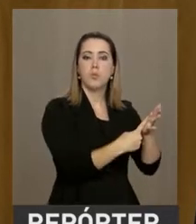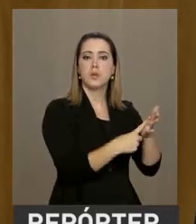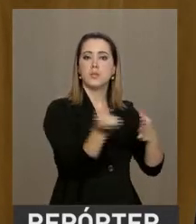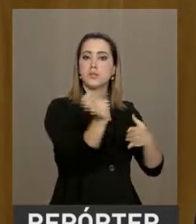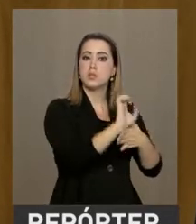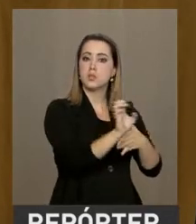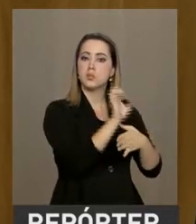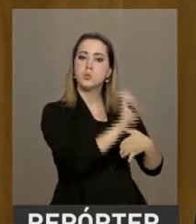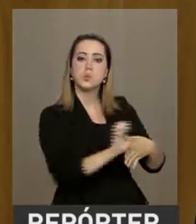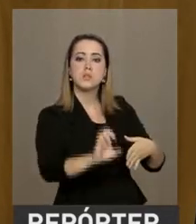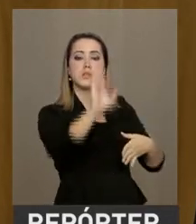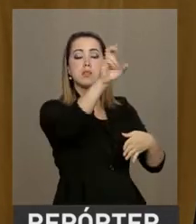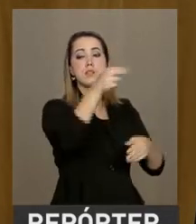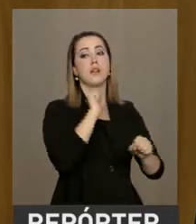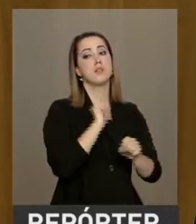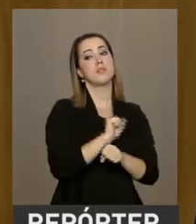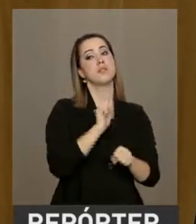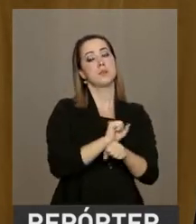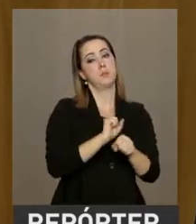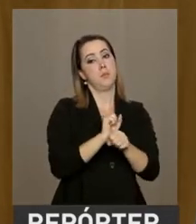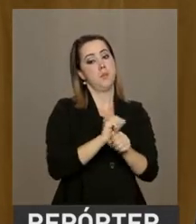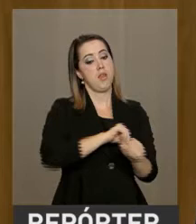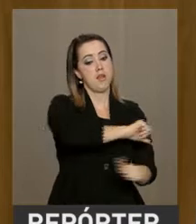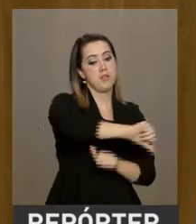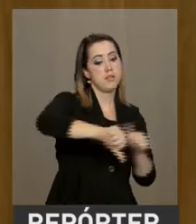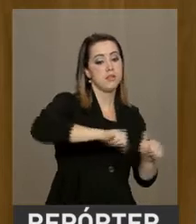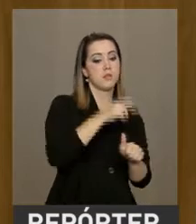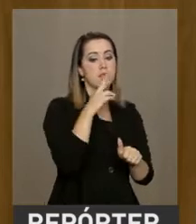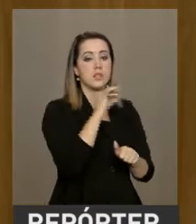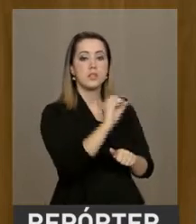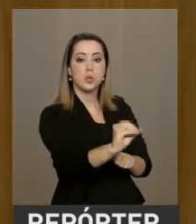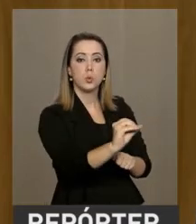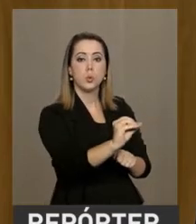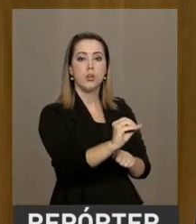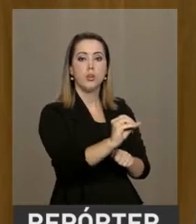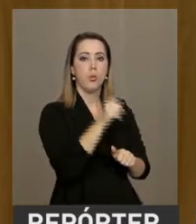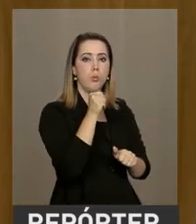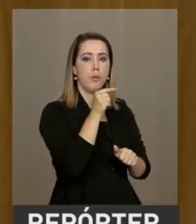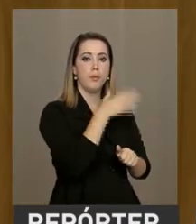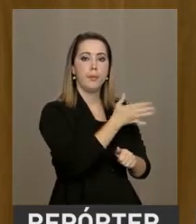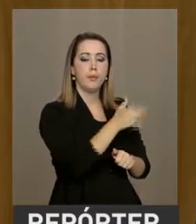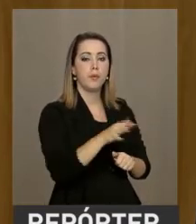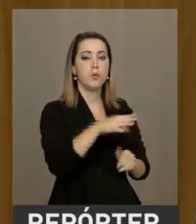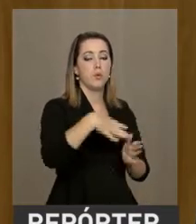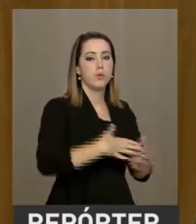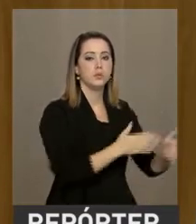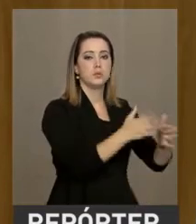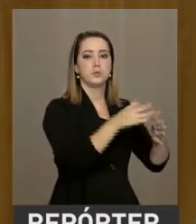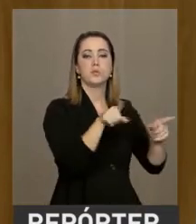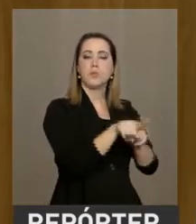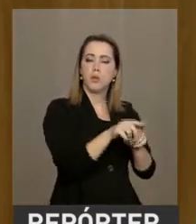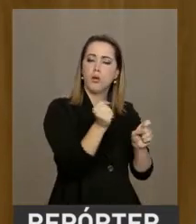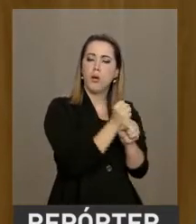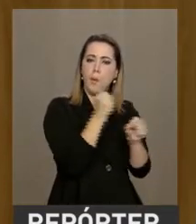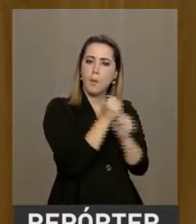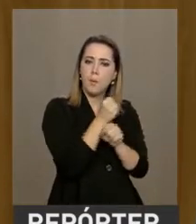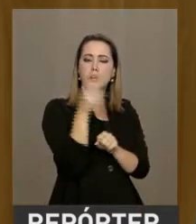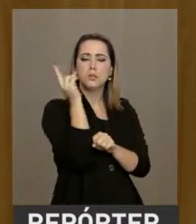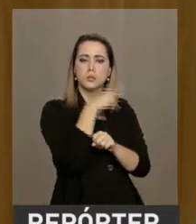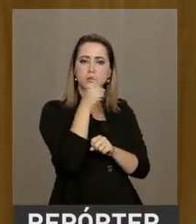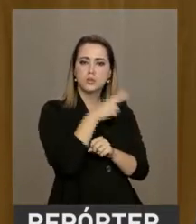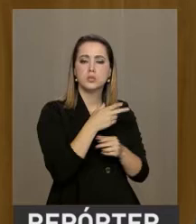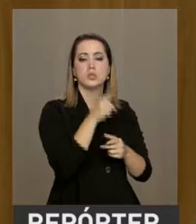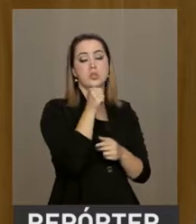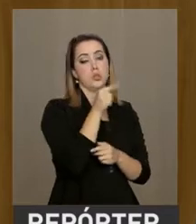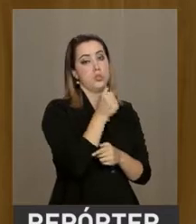pelo eixo norte da transposição de que as obras estarão o mais rápido possível tendo a sua funcionalidade e as